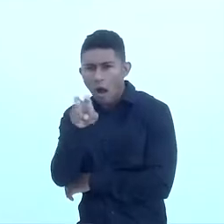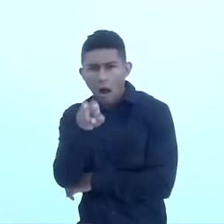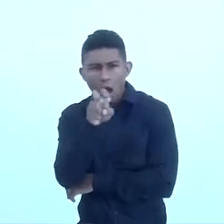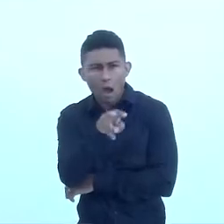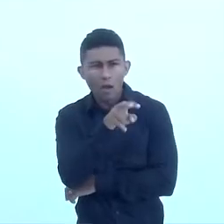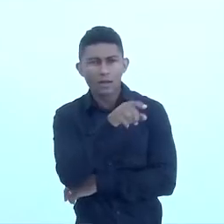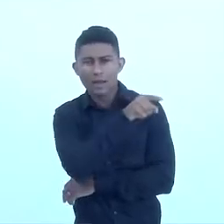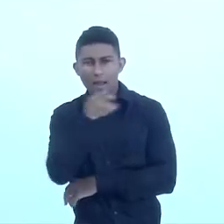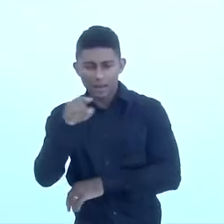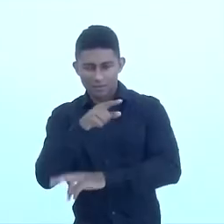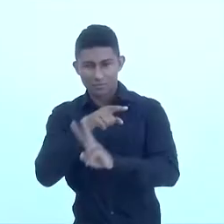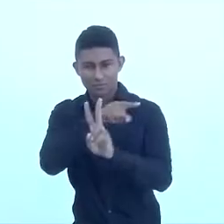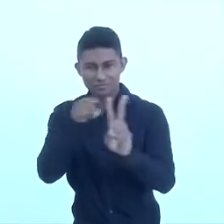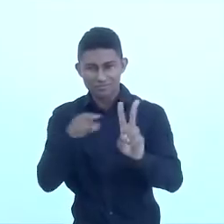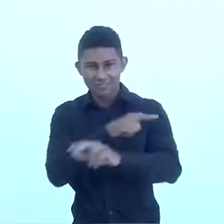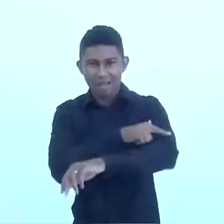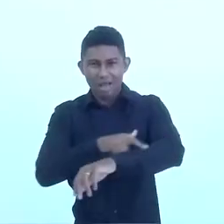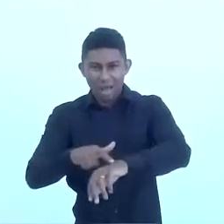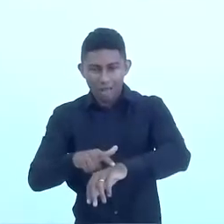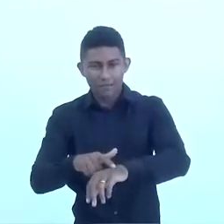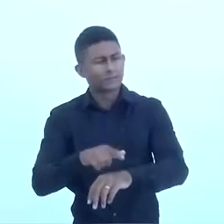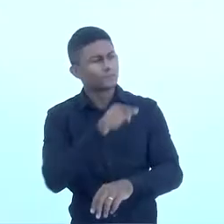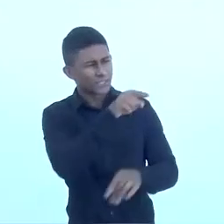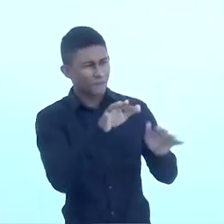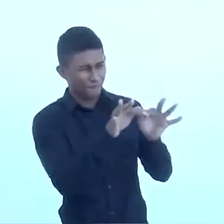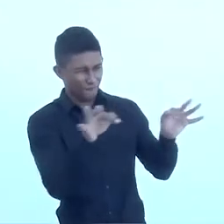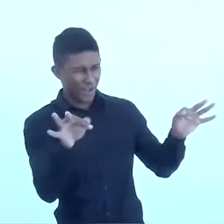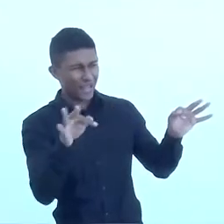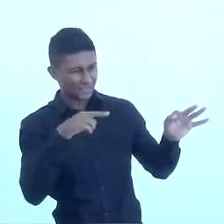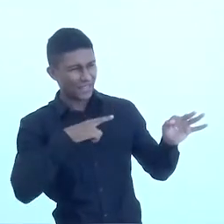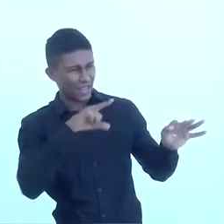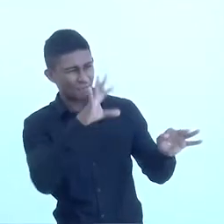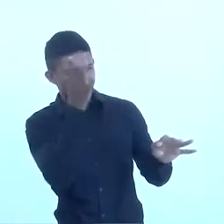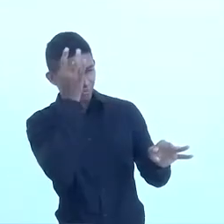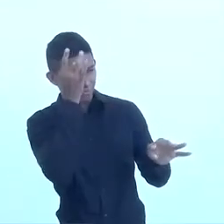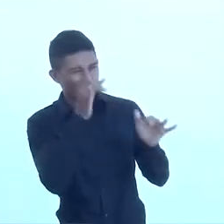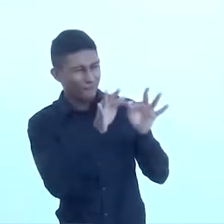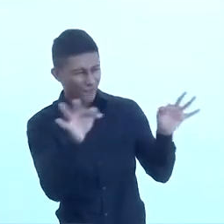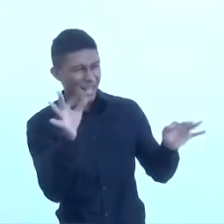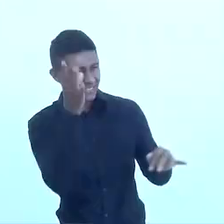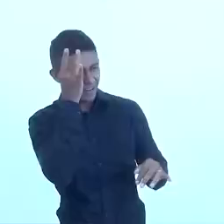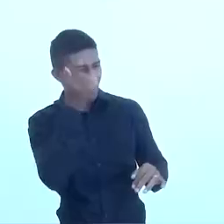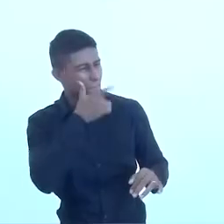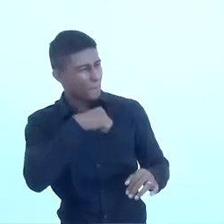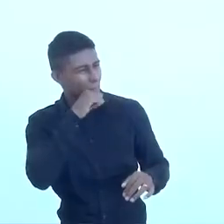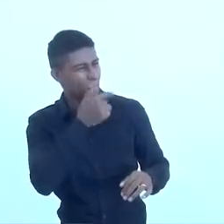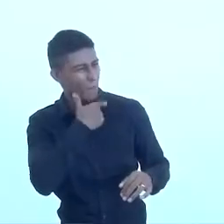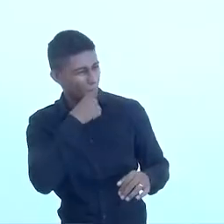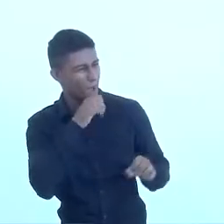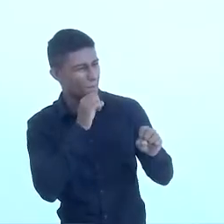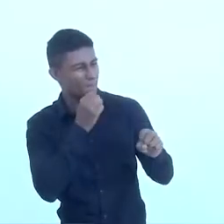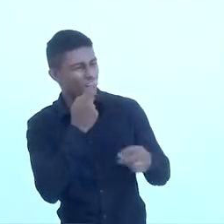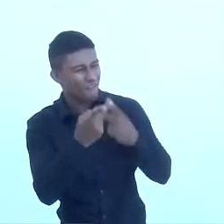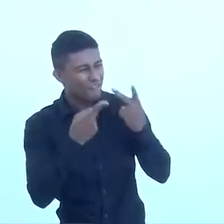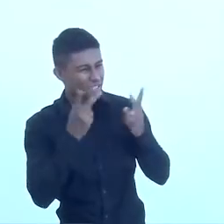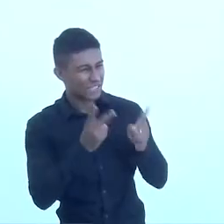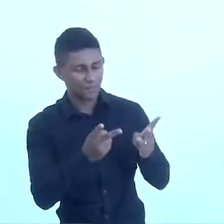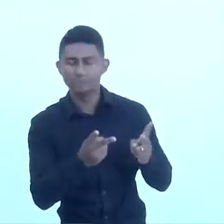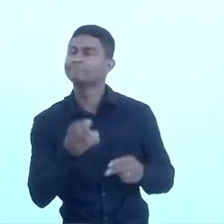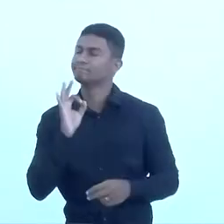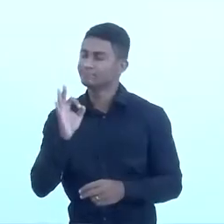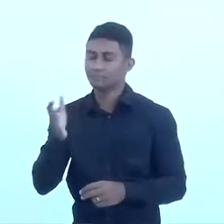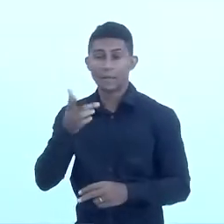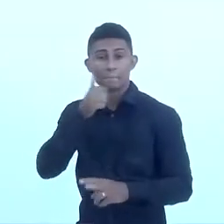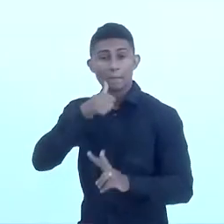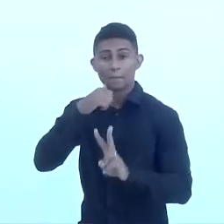do comportamento deles... Alguma frase que você traga de um deles? Ou frase dos dois? Sim, minha mãe falava muito o que